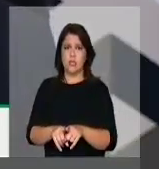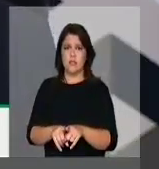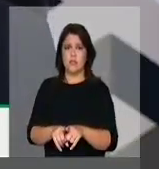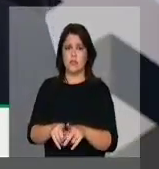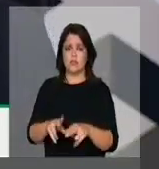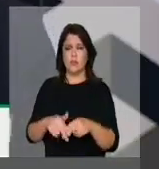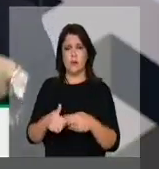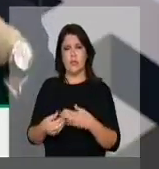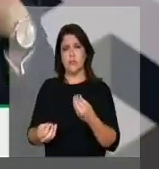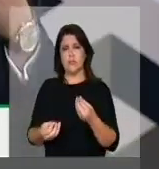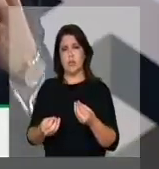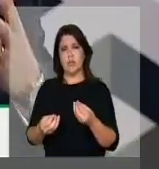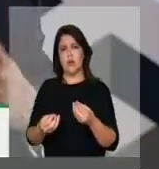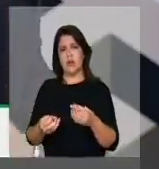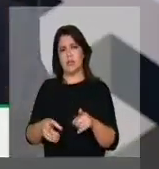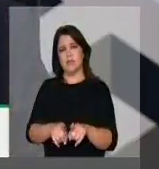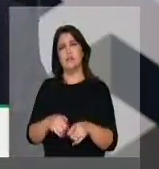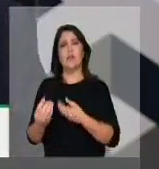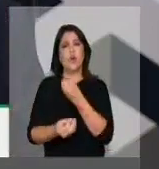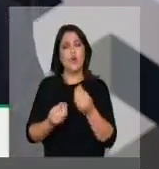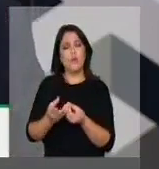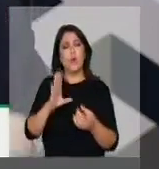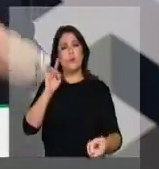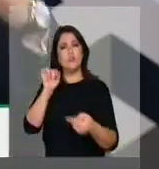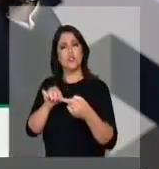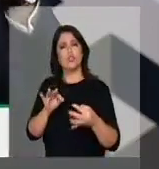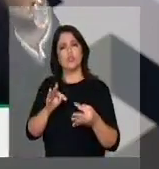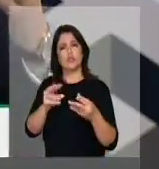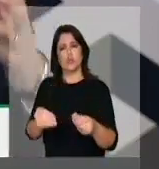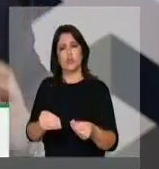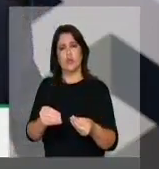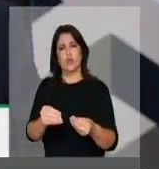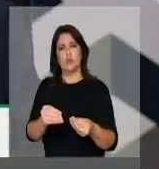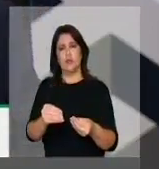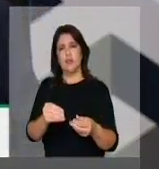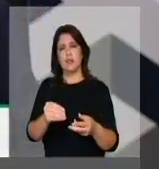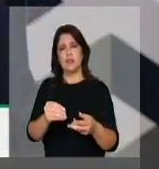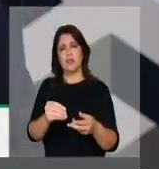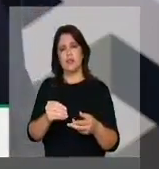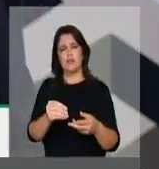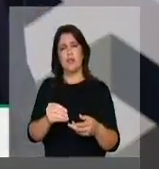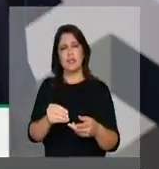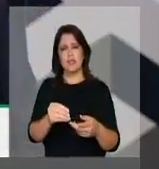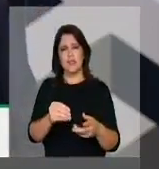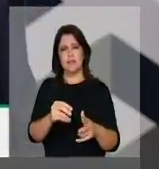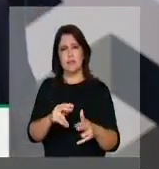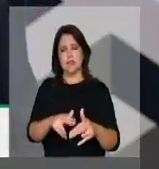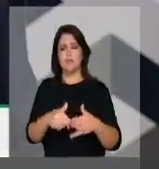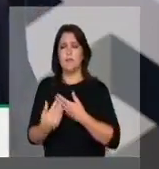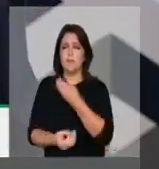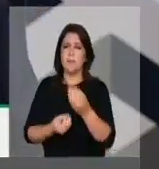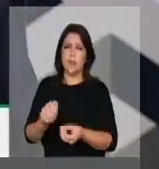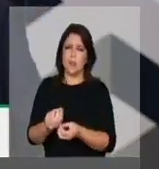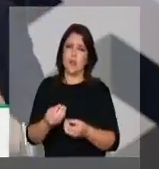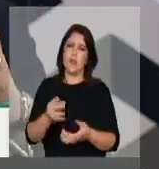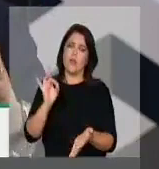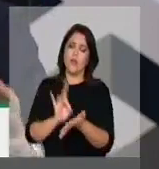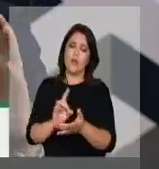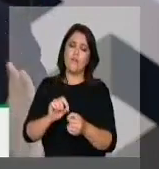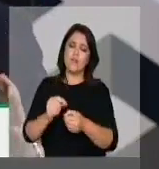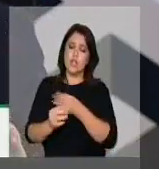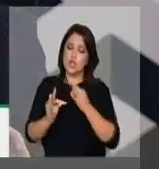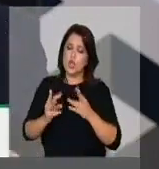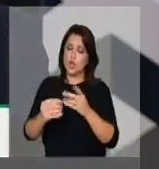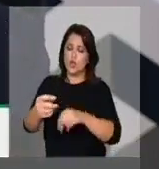pacificação nacional, dos objetivos nacionais permanentes, de se pensar os valores do país e assim por diante. Ou